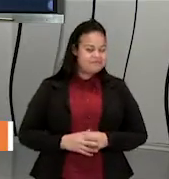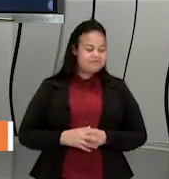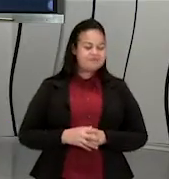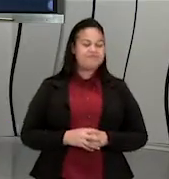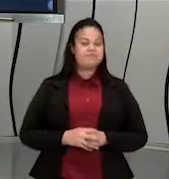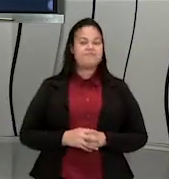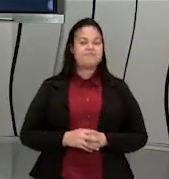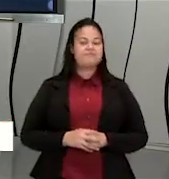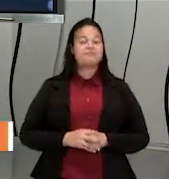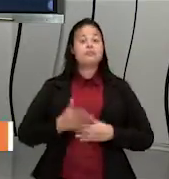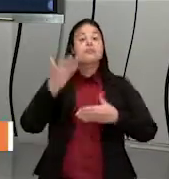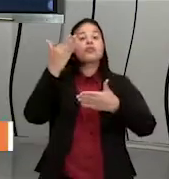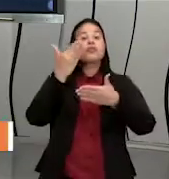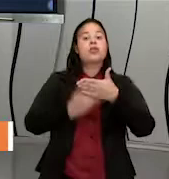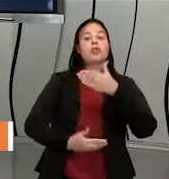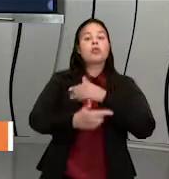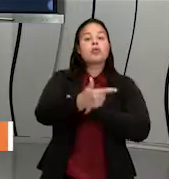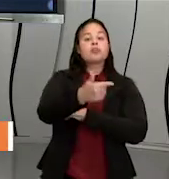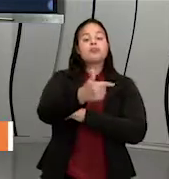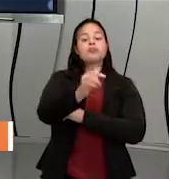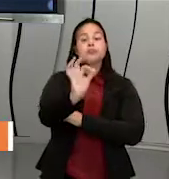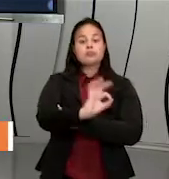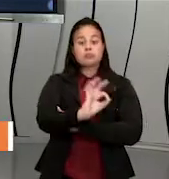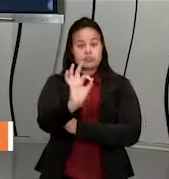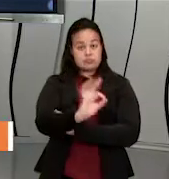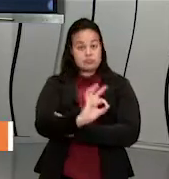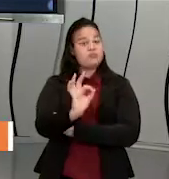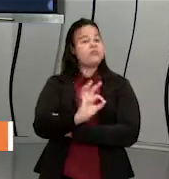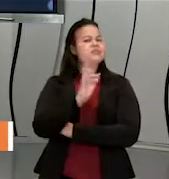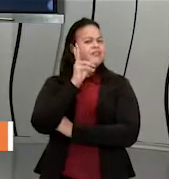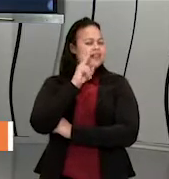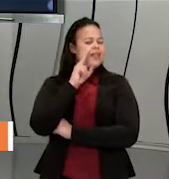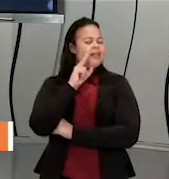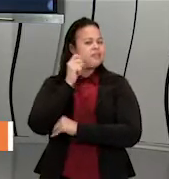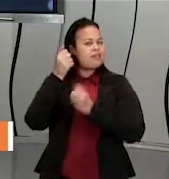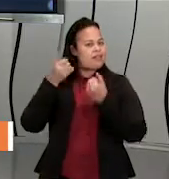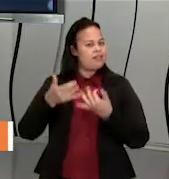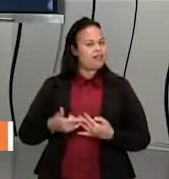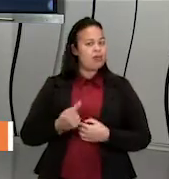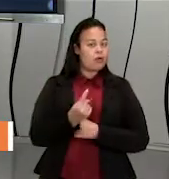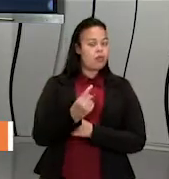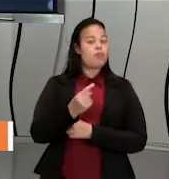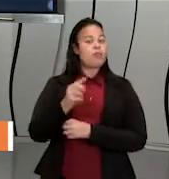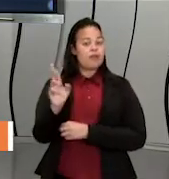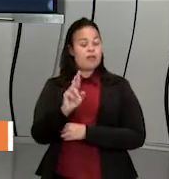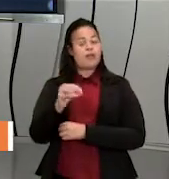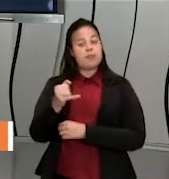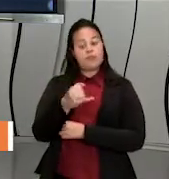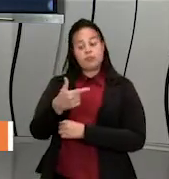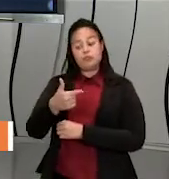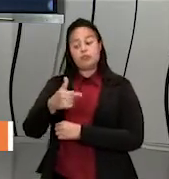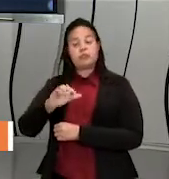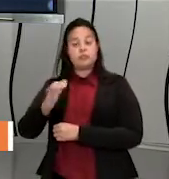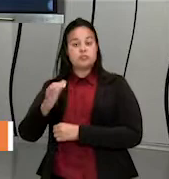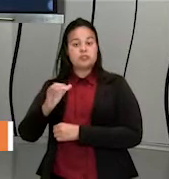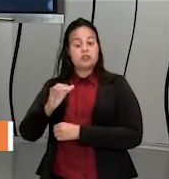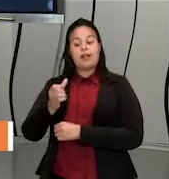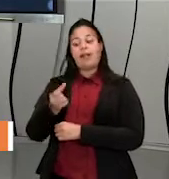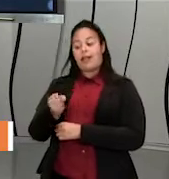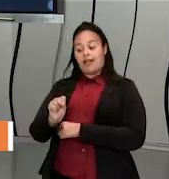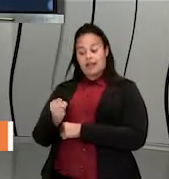ó, desconto de 12%, é aquilo que nós estávamos falando. R$1 menos 12 centavos,